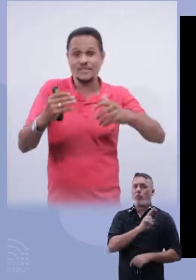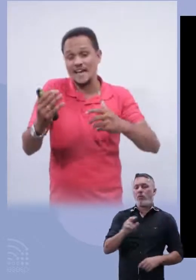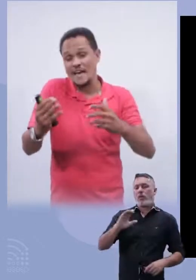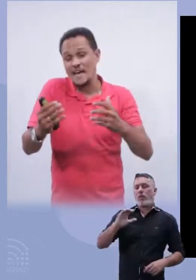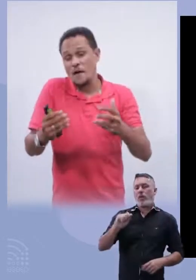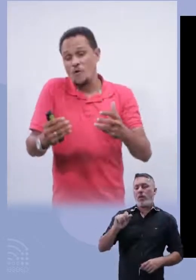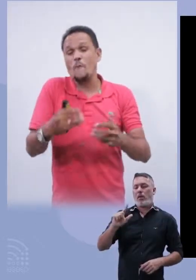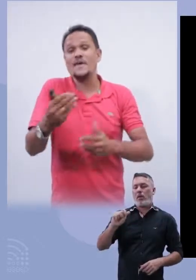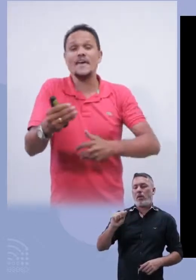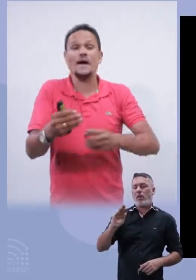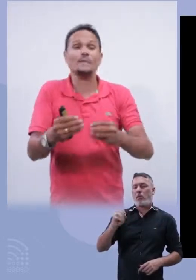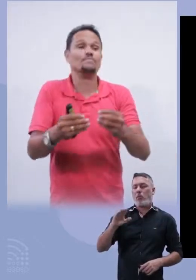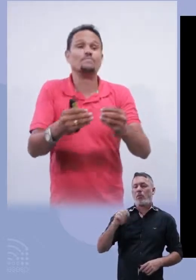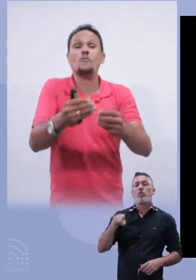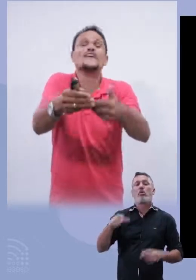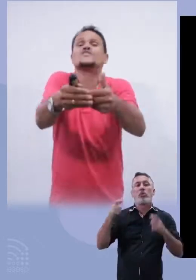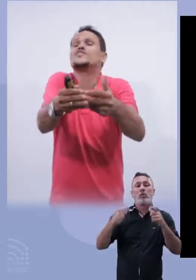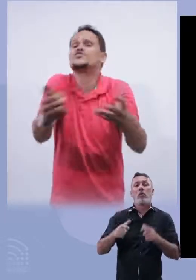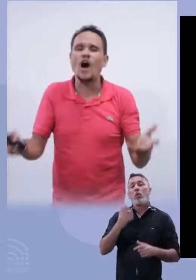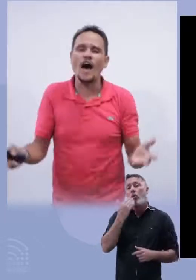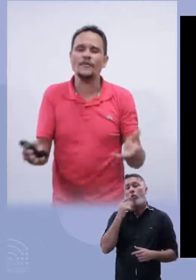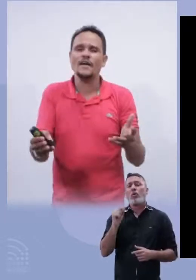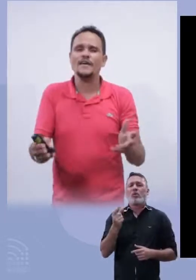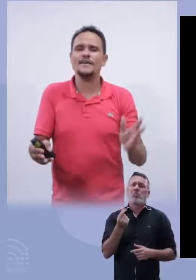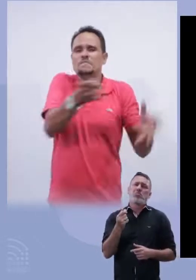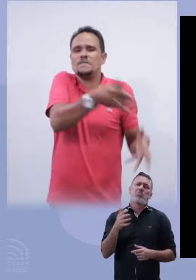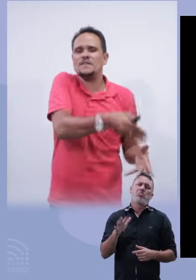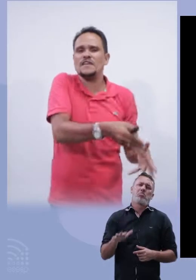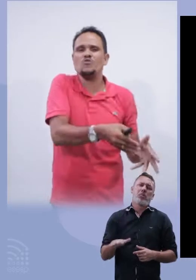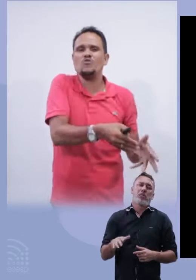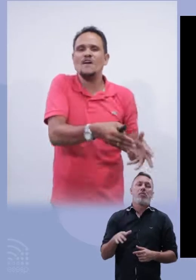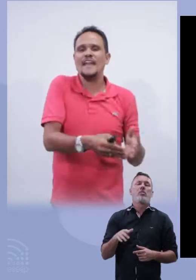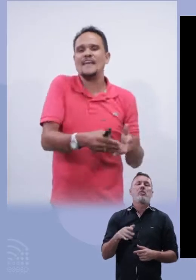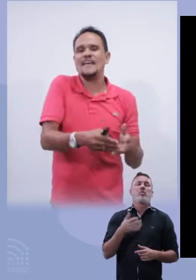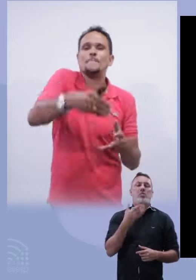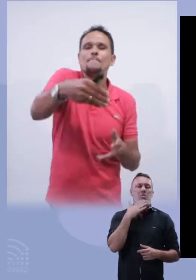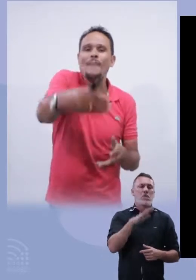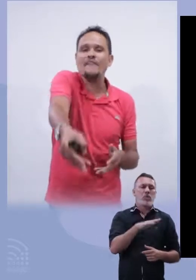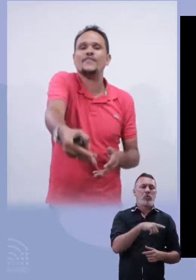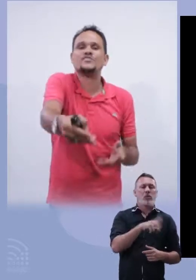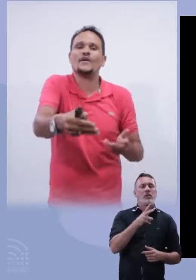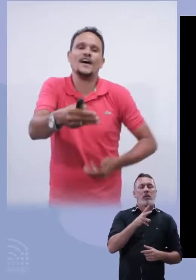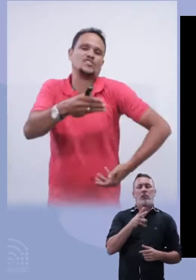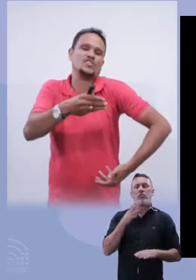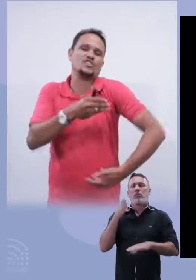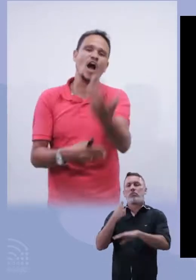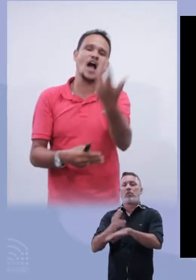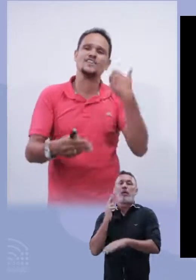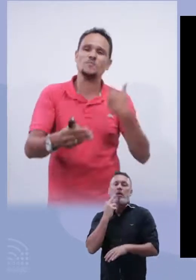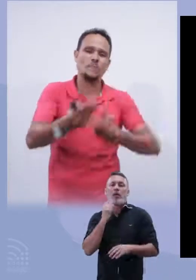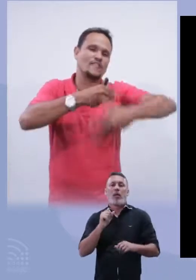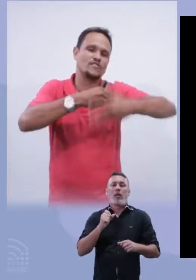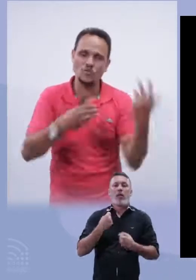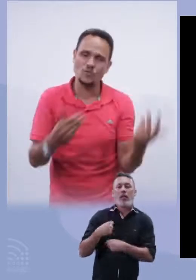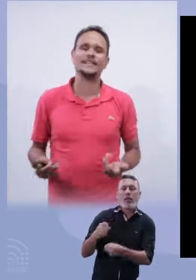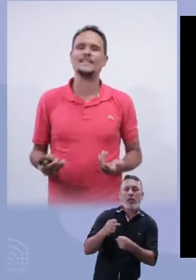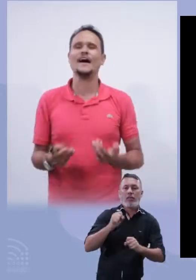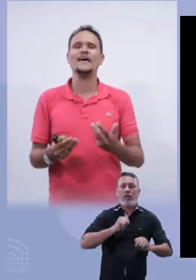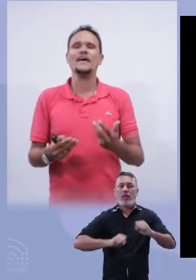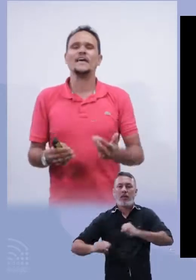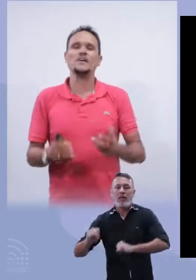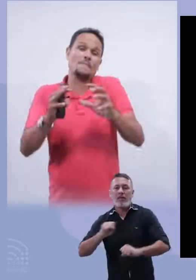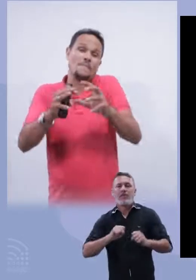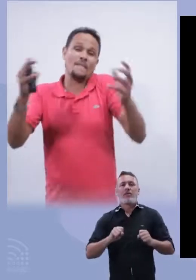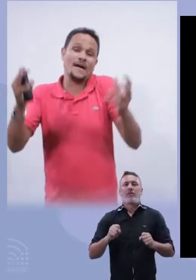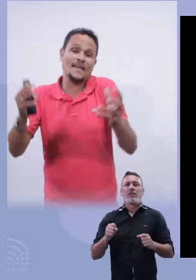ali você comia por preço irrisório, e esse menino, ele limpava o restaurante em troca de um prato de